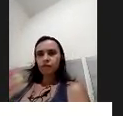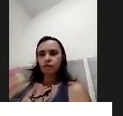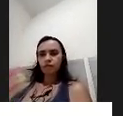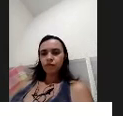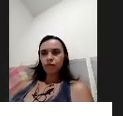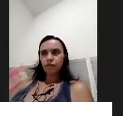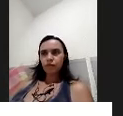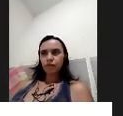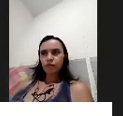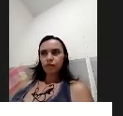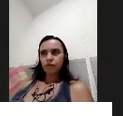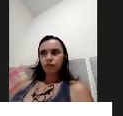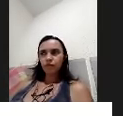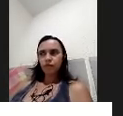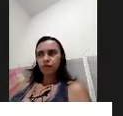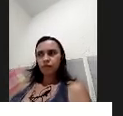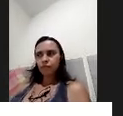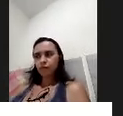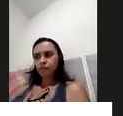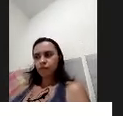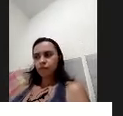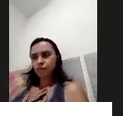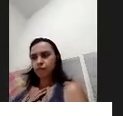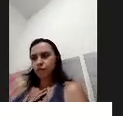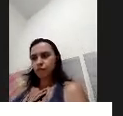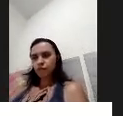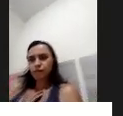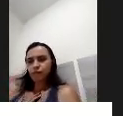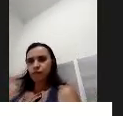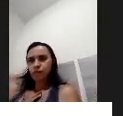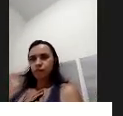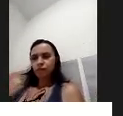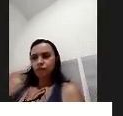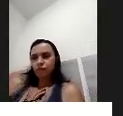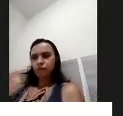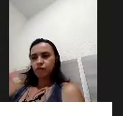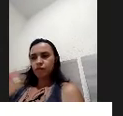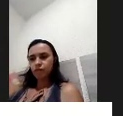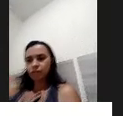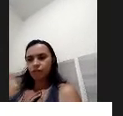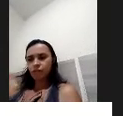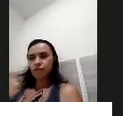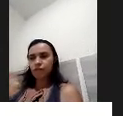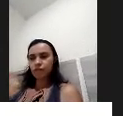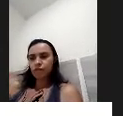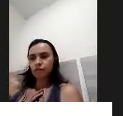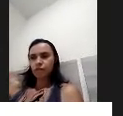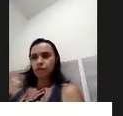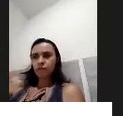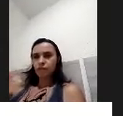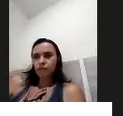Então, se a pessoa tem problema respiratório, não deixe ela de barriga para baixo, ou seja, de decúbito